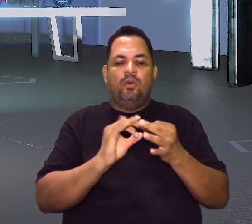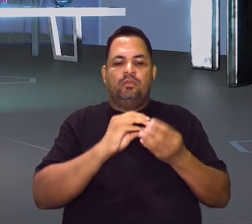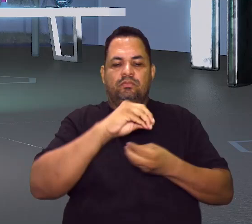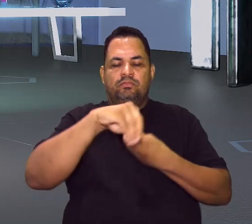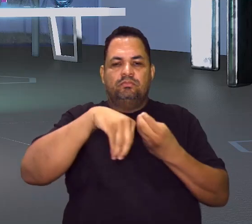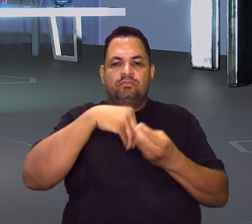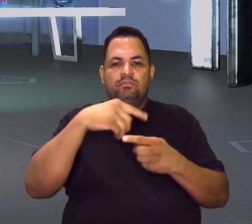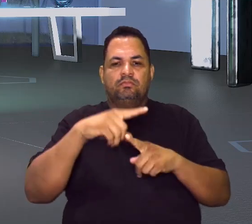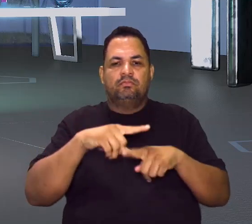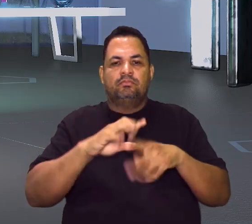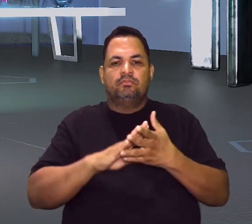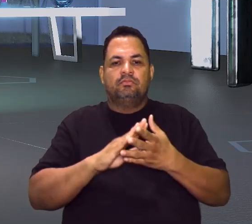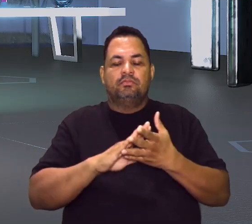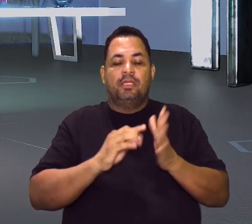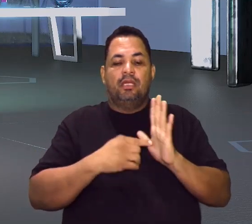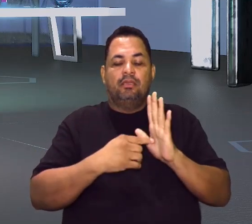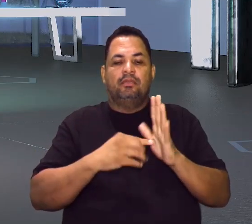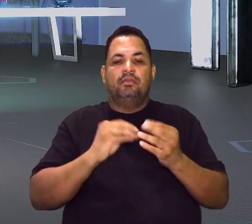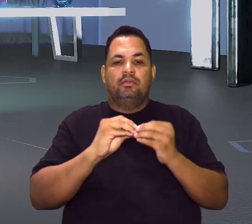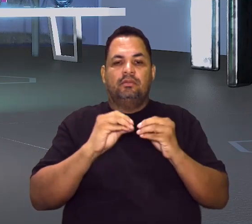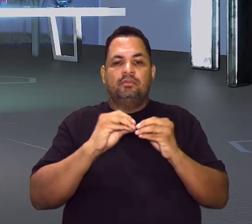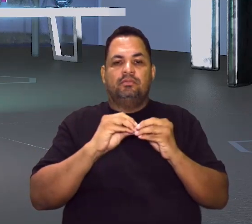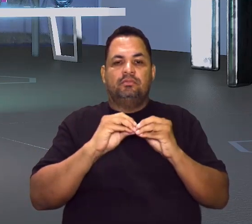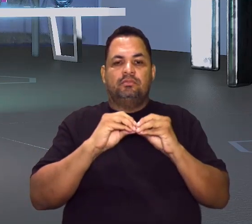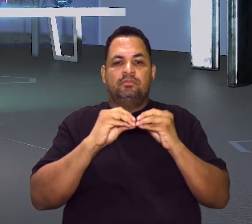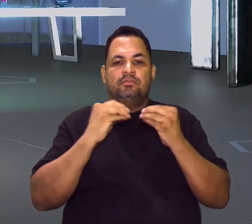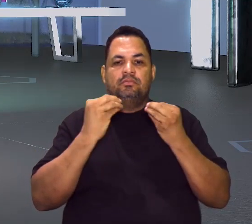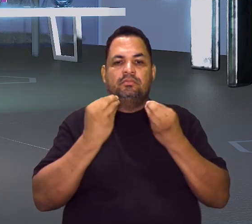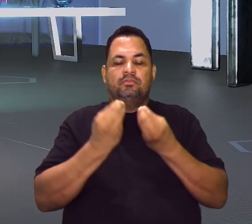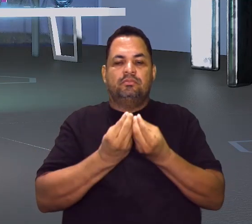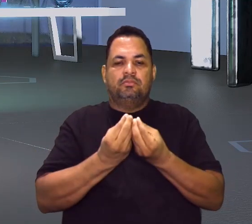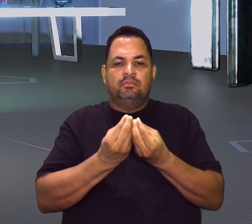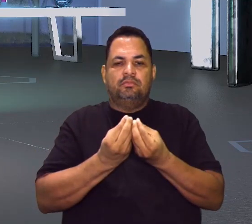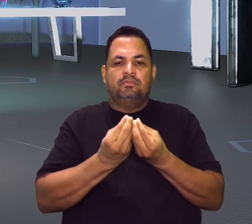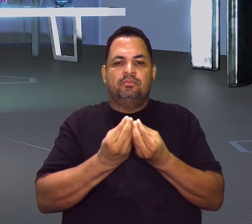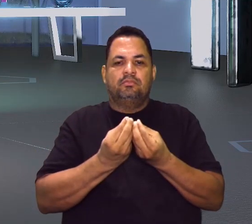composto, representando aquela substância, é uma ligação iônica. Então,